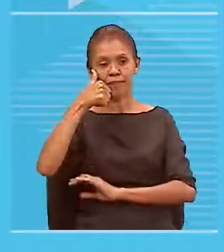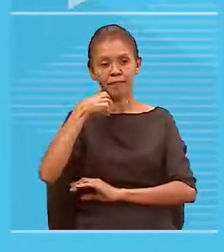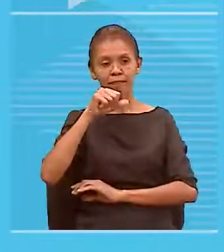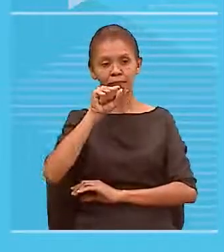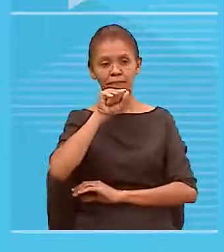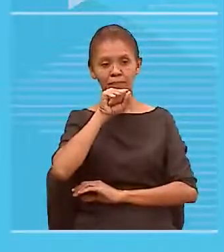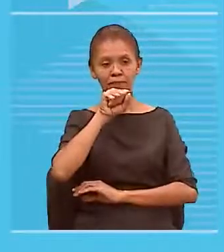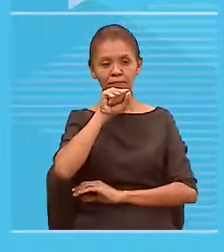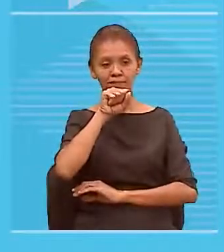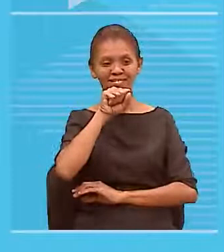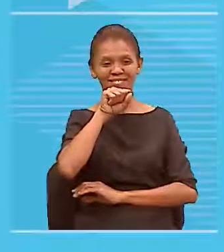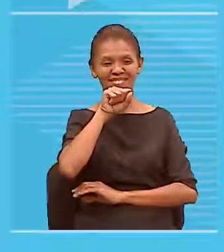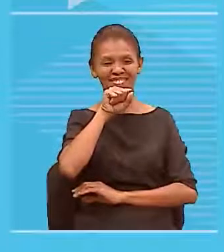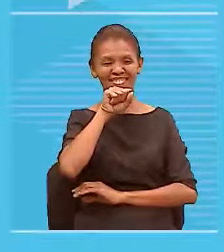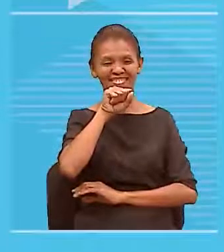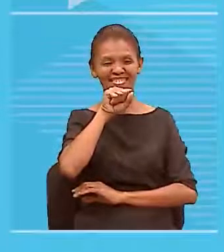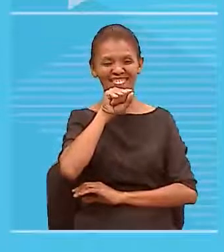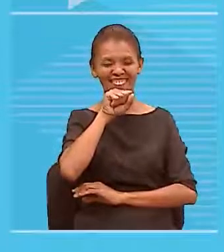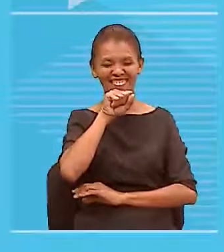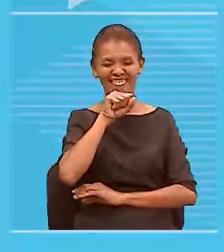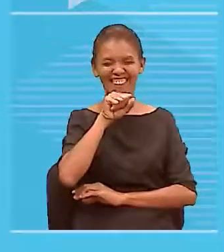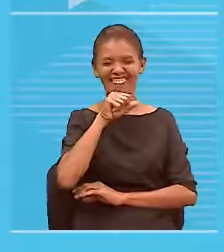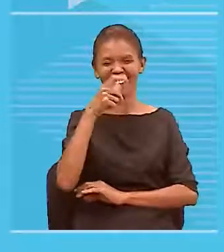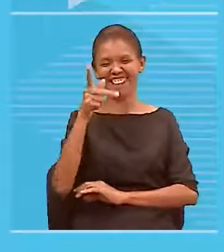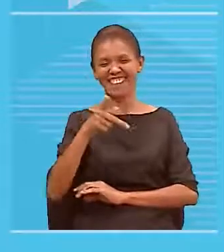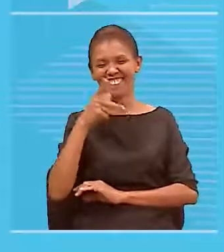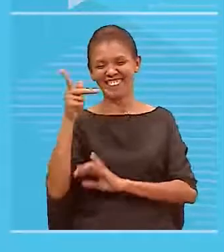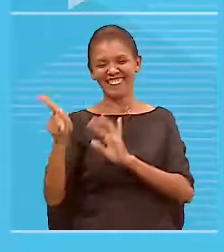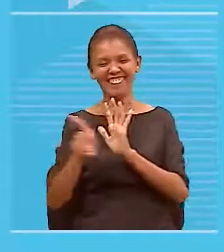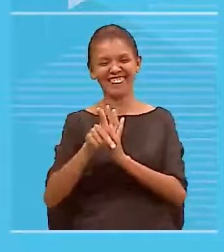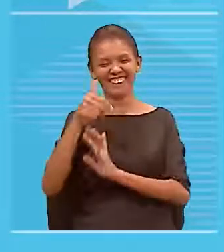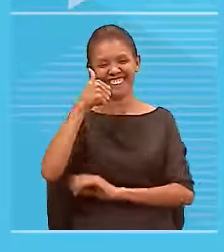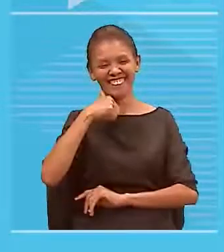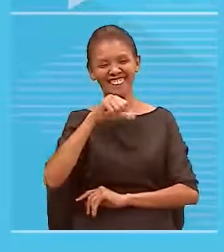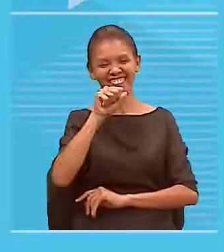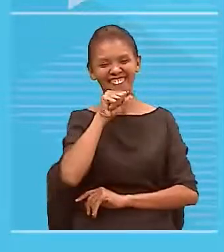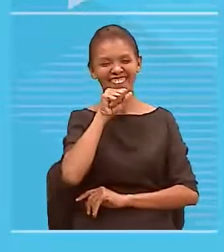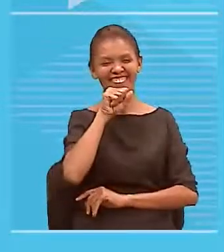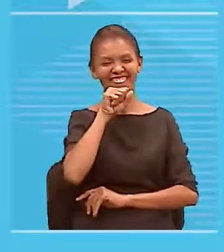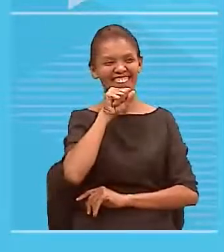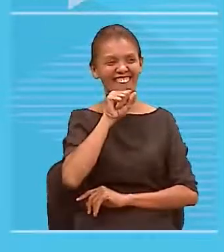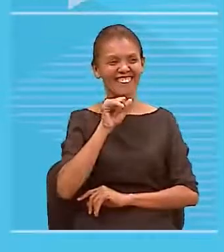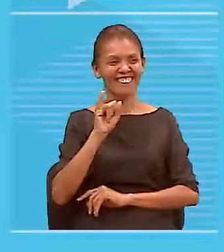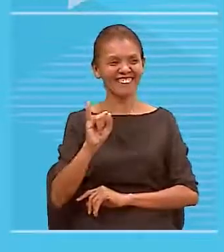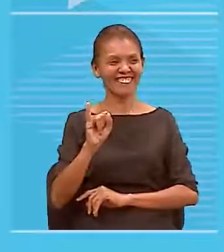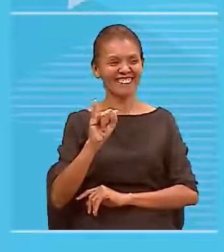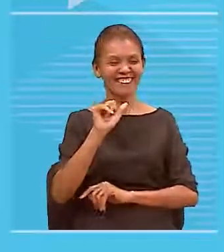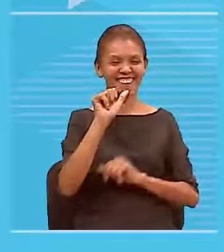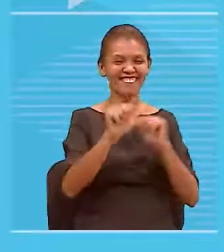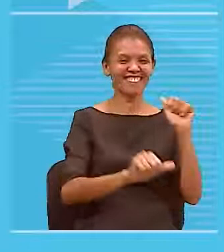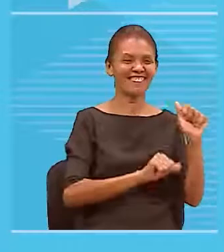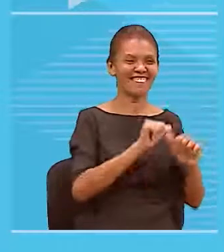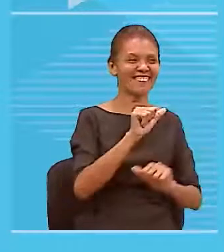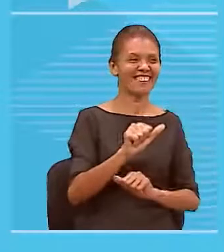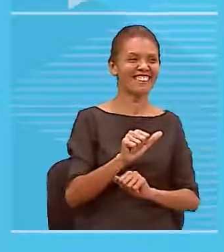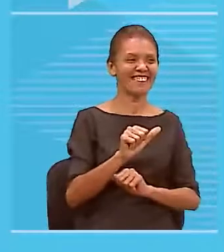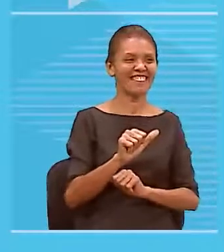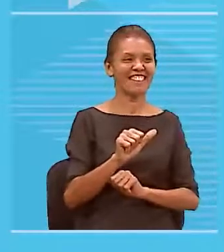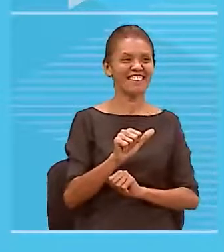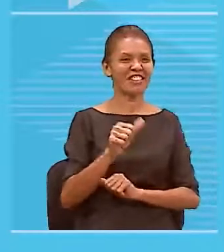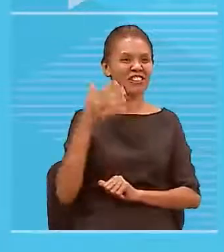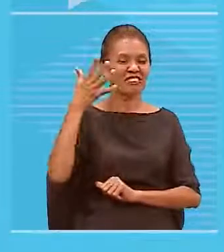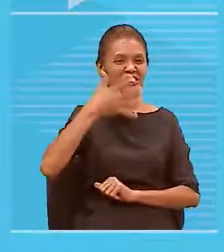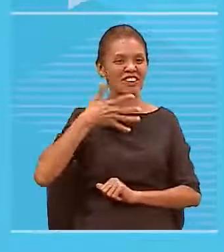é a própria mãe a fala dela é Se eu quisesse transformar em um discurso